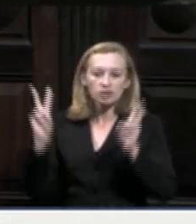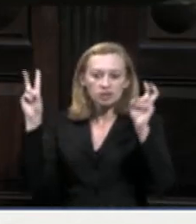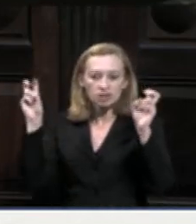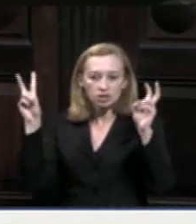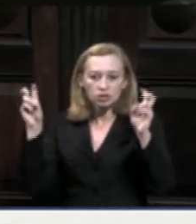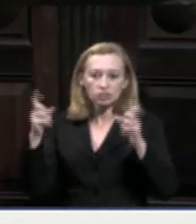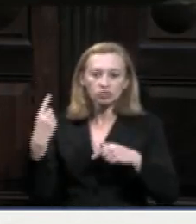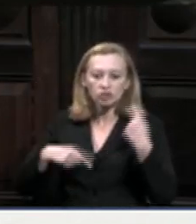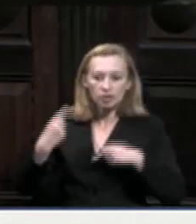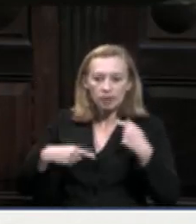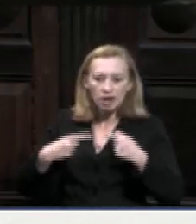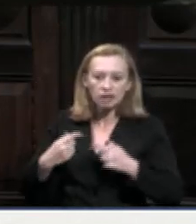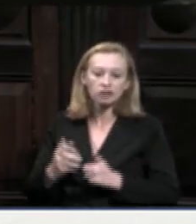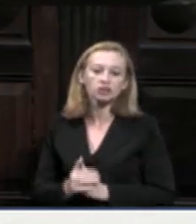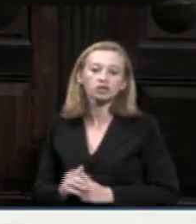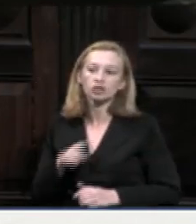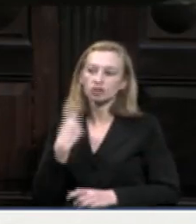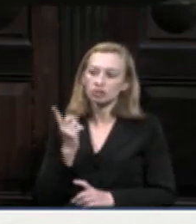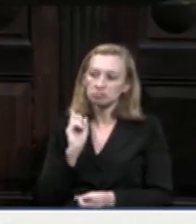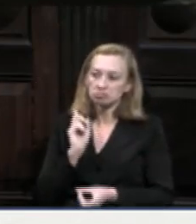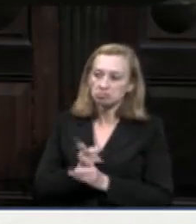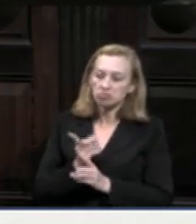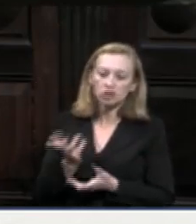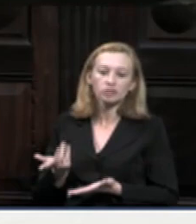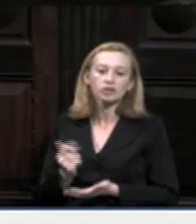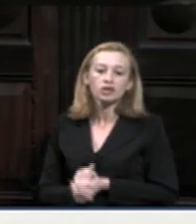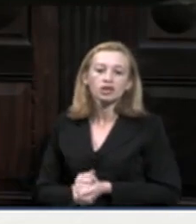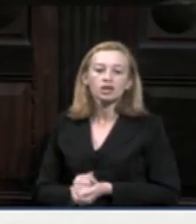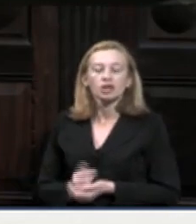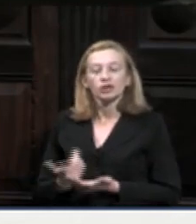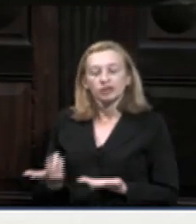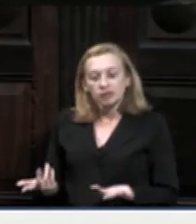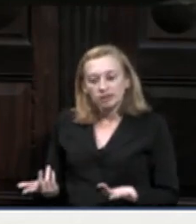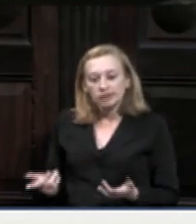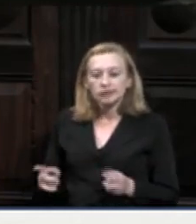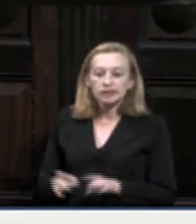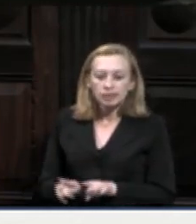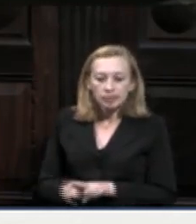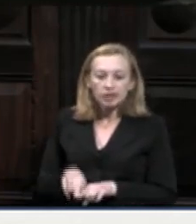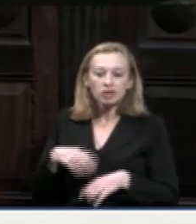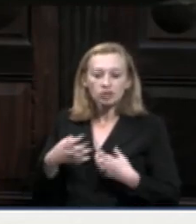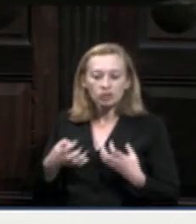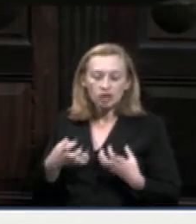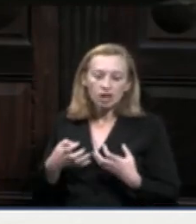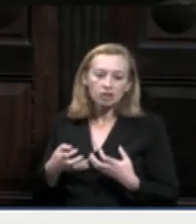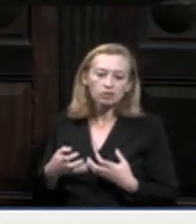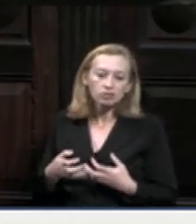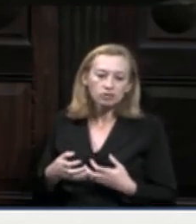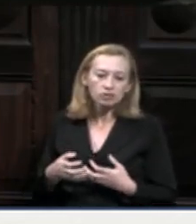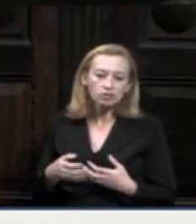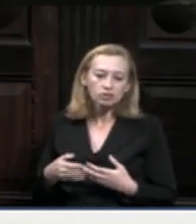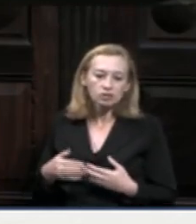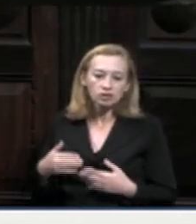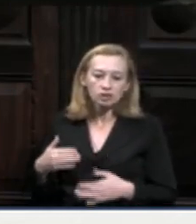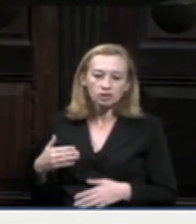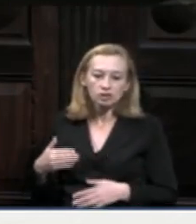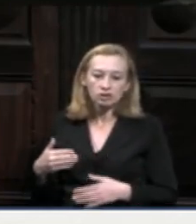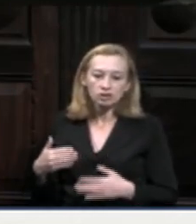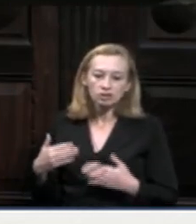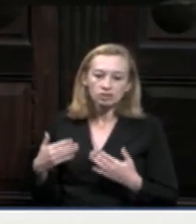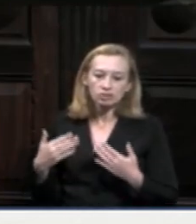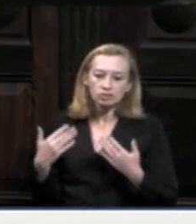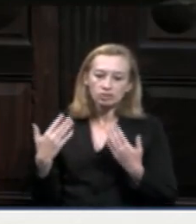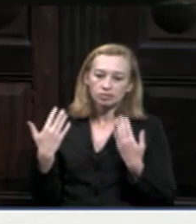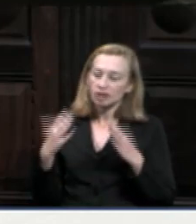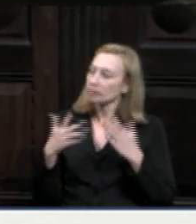situação de debate em que nos encontramos. Naturalmente que eu quero também, de maneira muito efusiva, cumprimentar os meus colegas professores